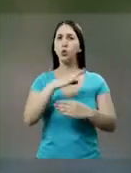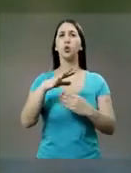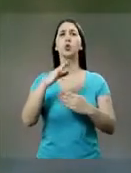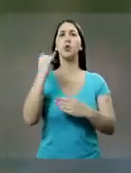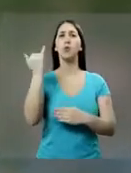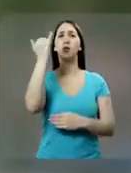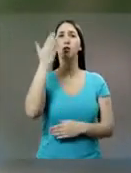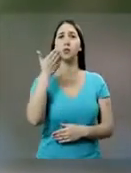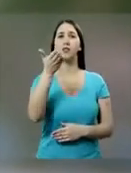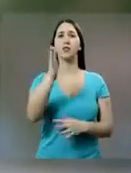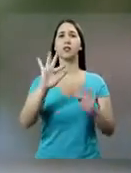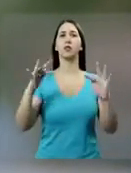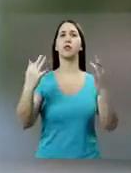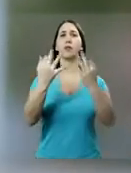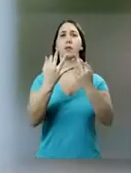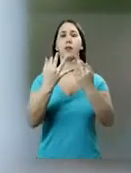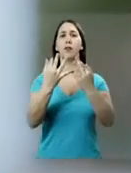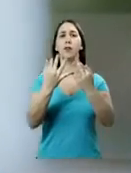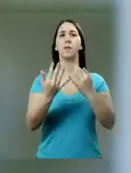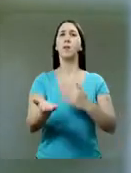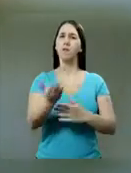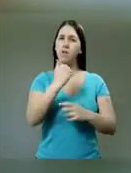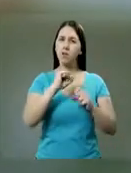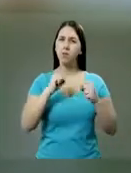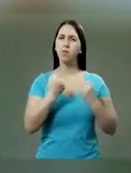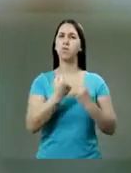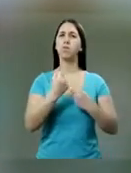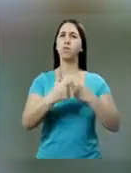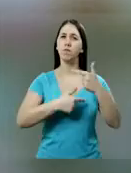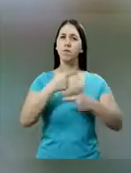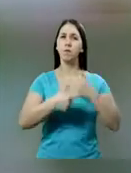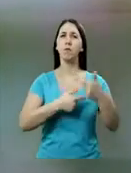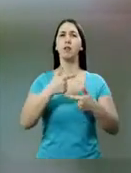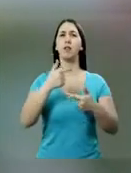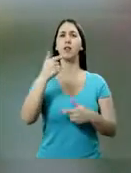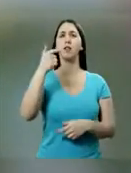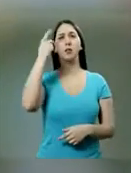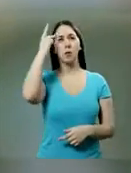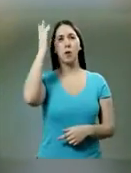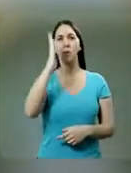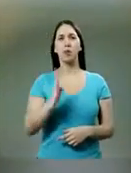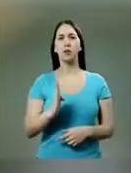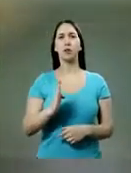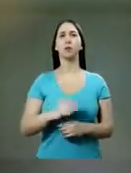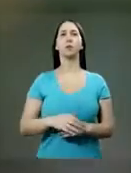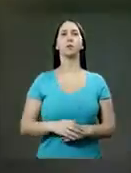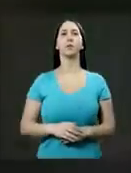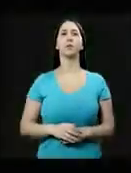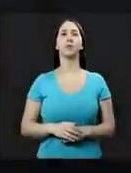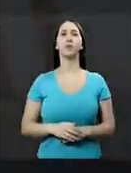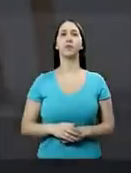importante para você e para sua família. Vamos juntos defender São Paulo, defender o Brasil.